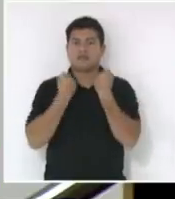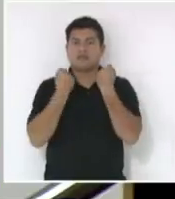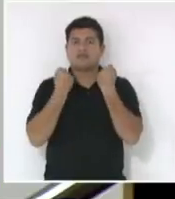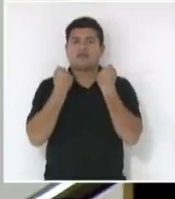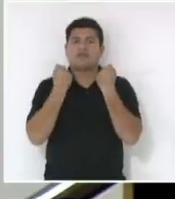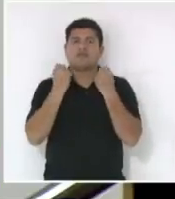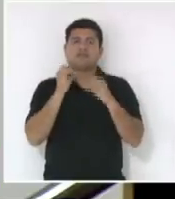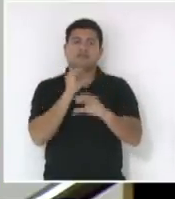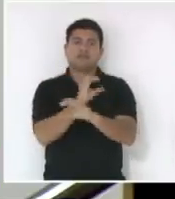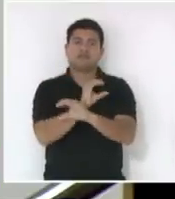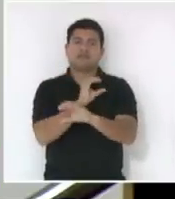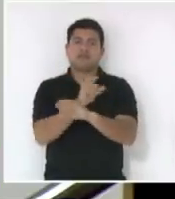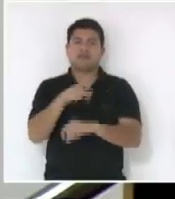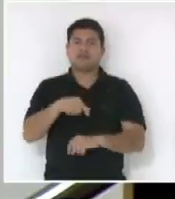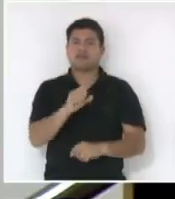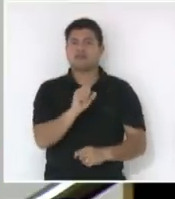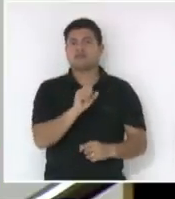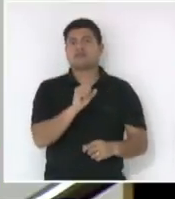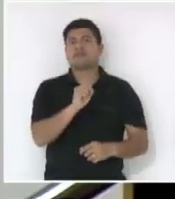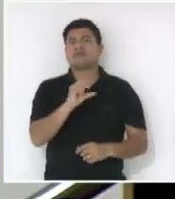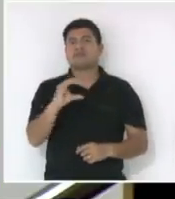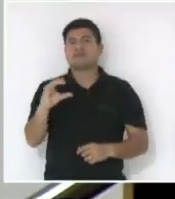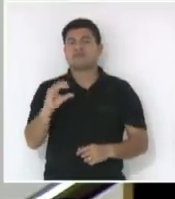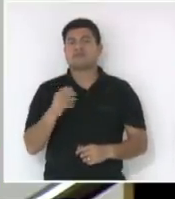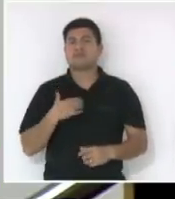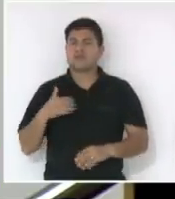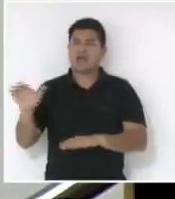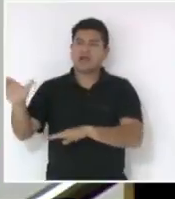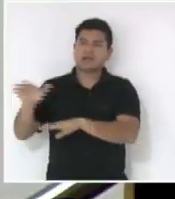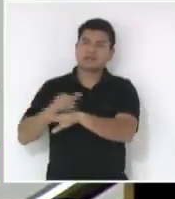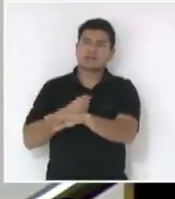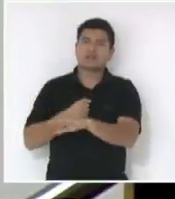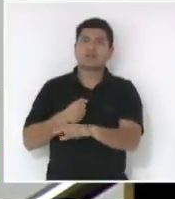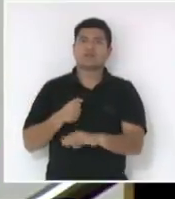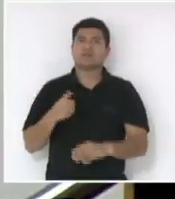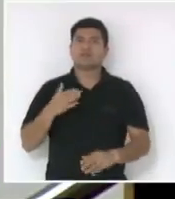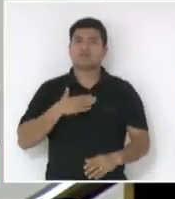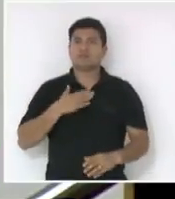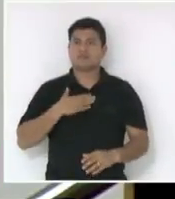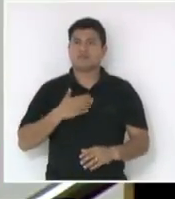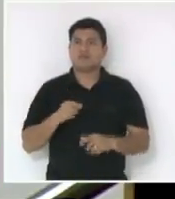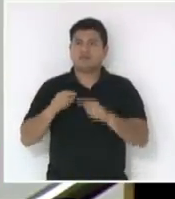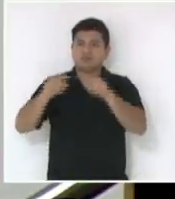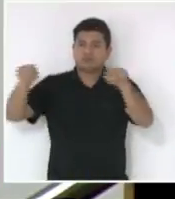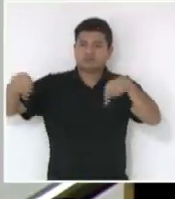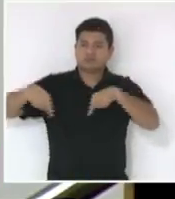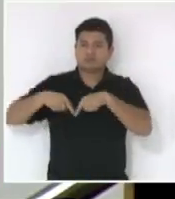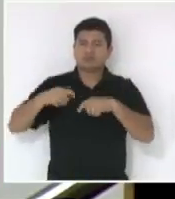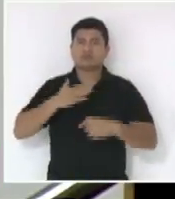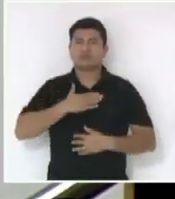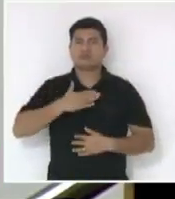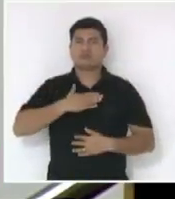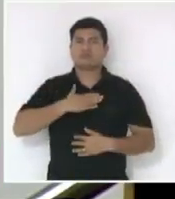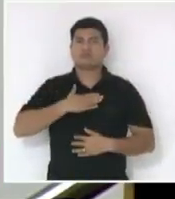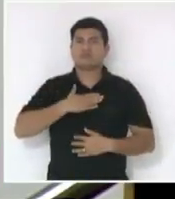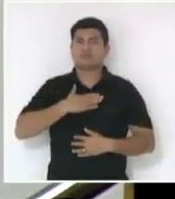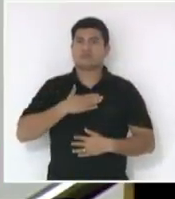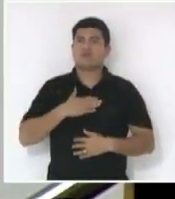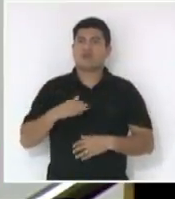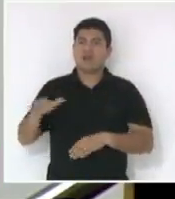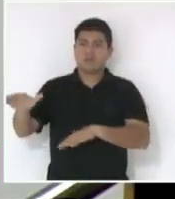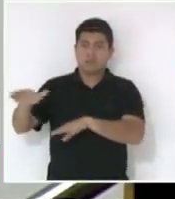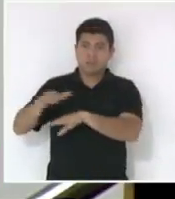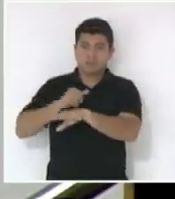de Santa Catarina. Então, eu queria chamar do meu gabinete, permitir vocês aqui, através do microfone, chamar o meu assessor